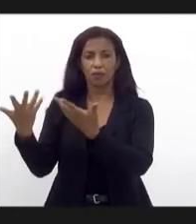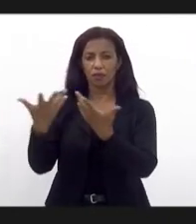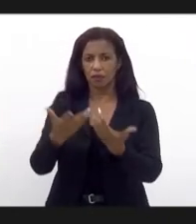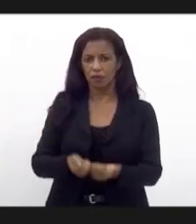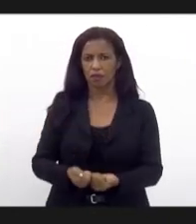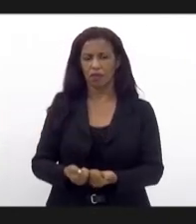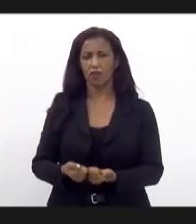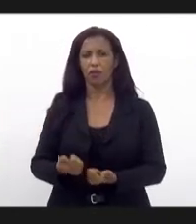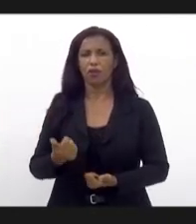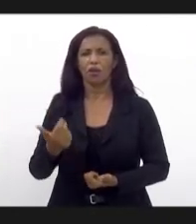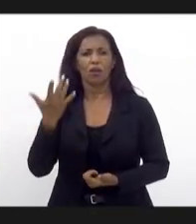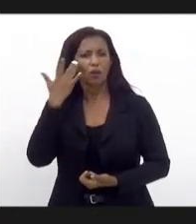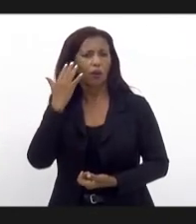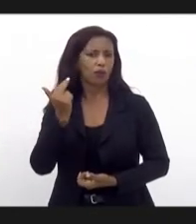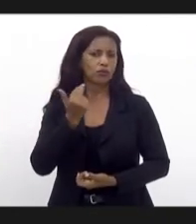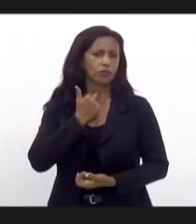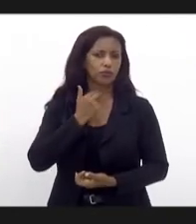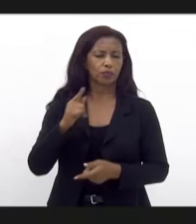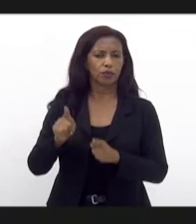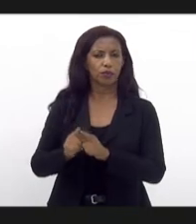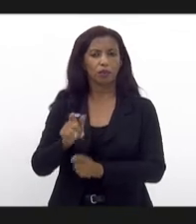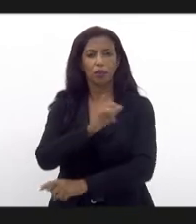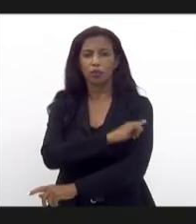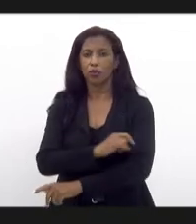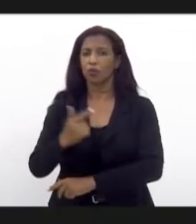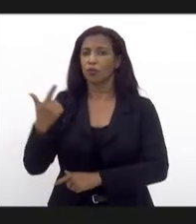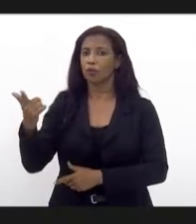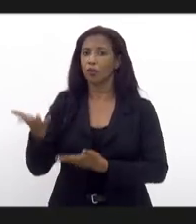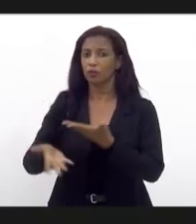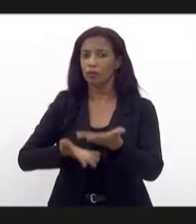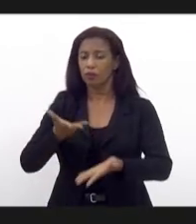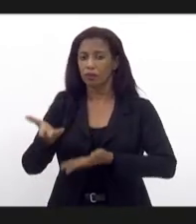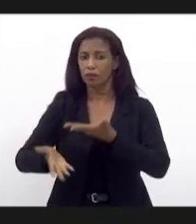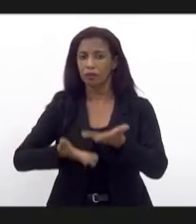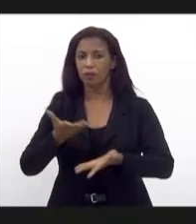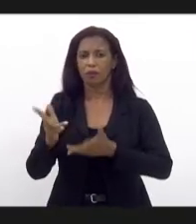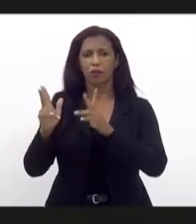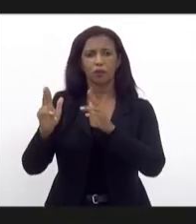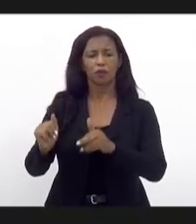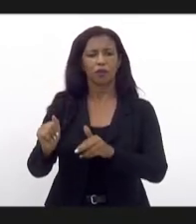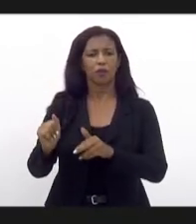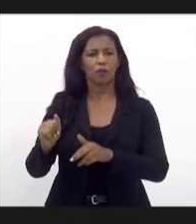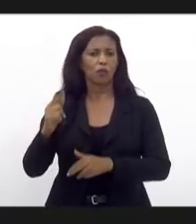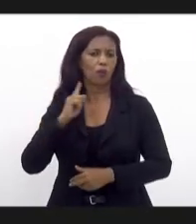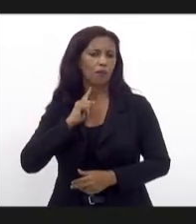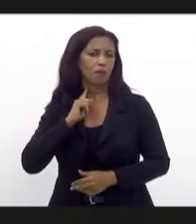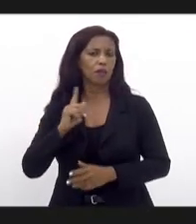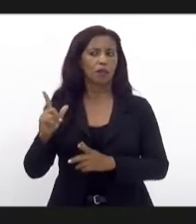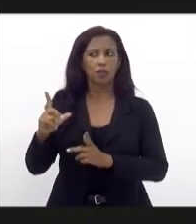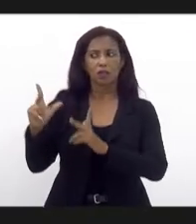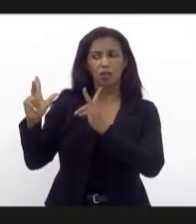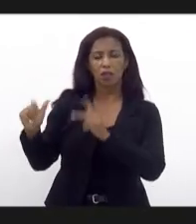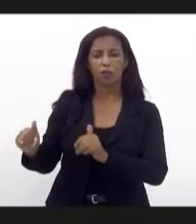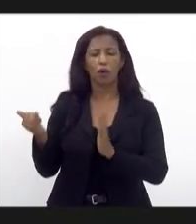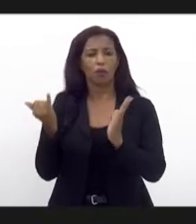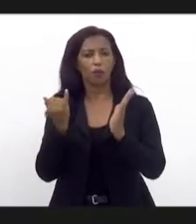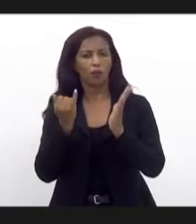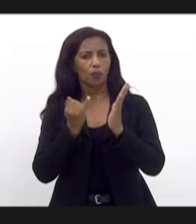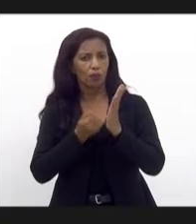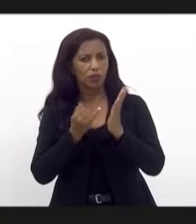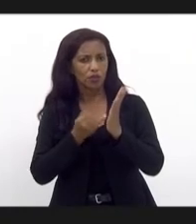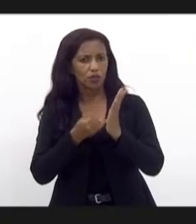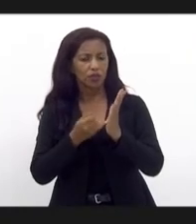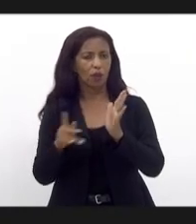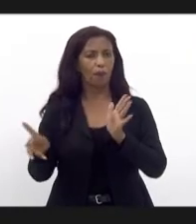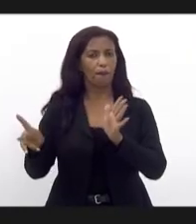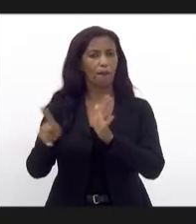acho um absurdo o Rio de Janeiro não ter o tratamento que Minas teve em relação à Pampulha, cujo edital de licitação